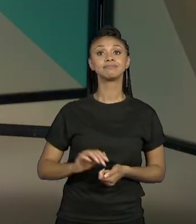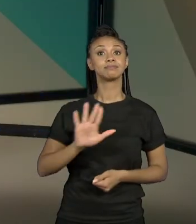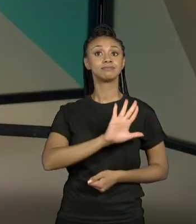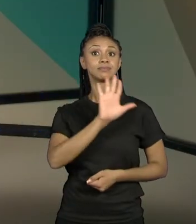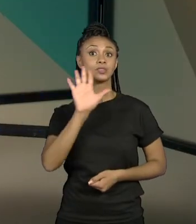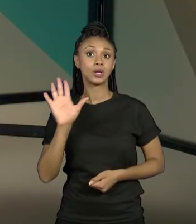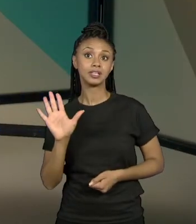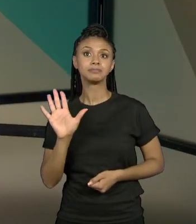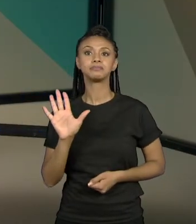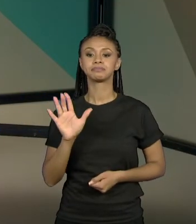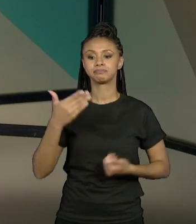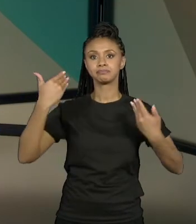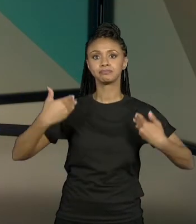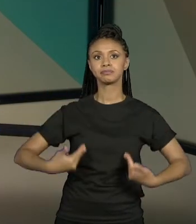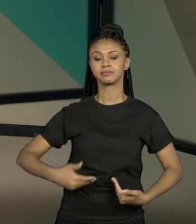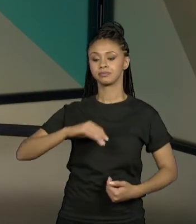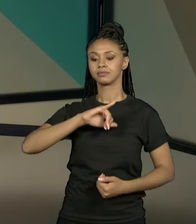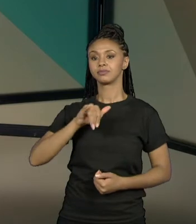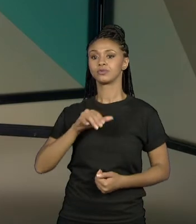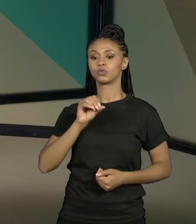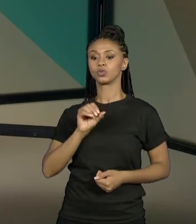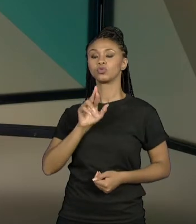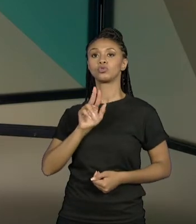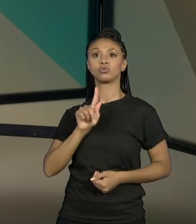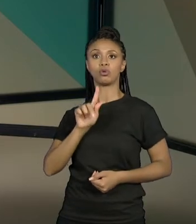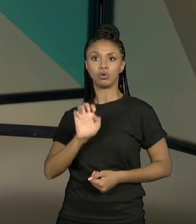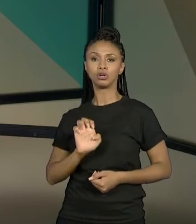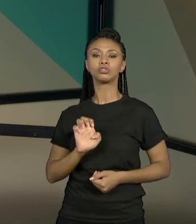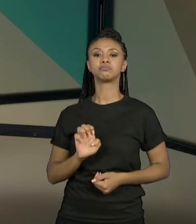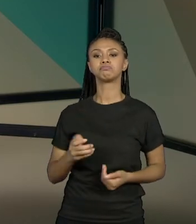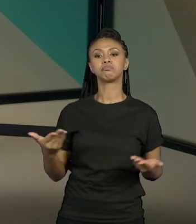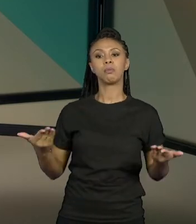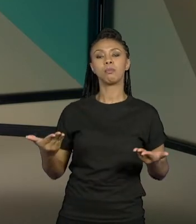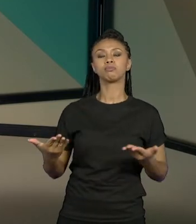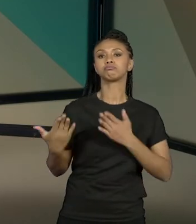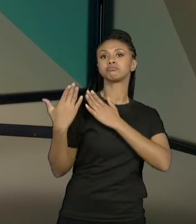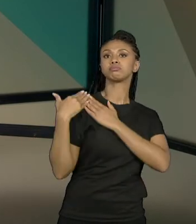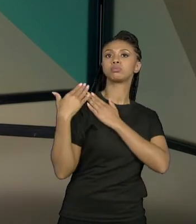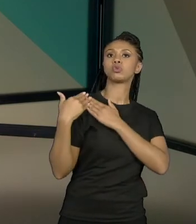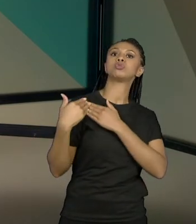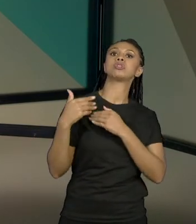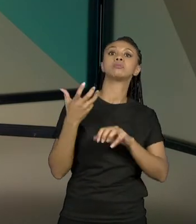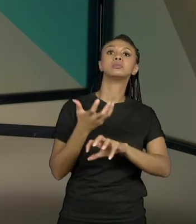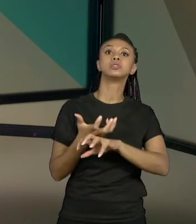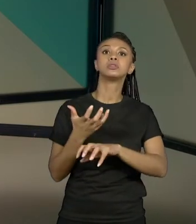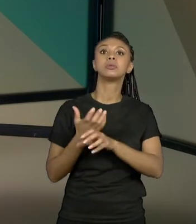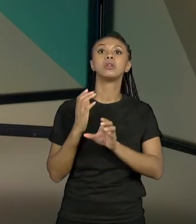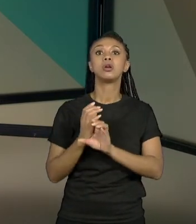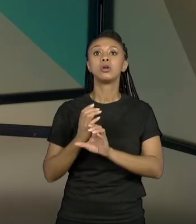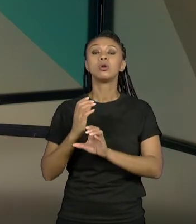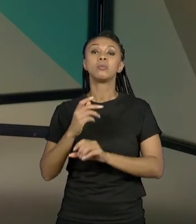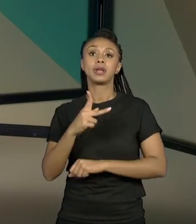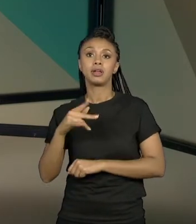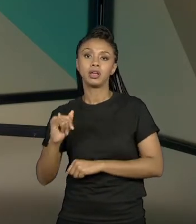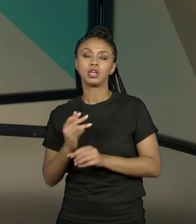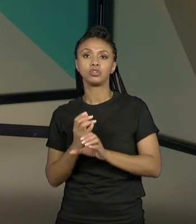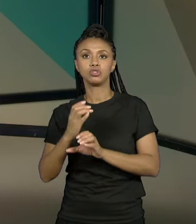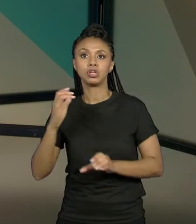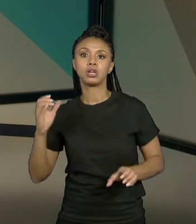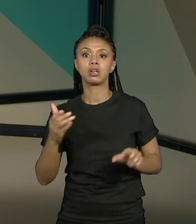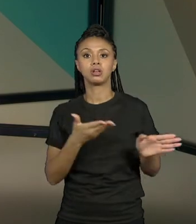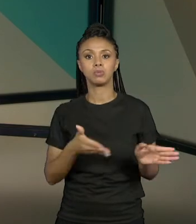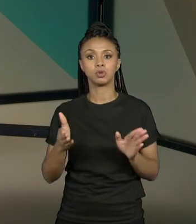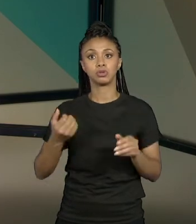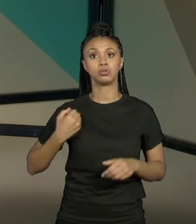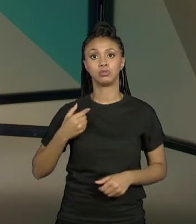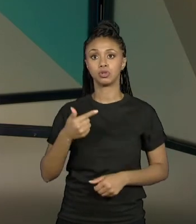Olá, meu nome é Jorge Bidinotto, eu sou responsável pela disciplina de Projeto Integrador para Engenharia de Produção 7